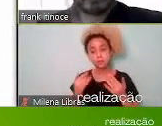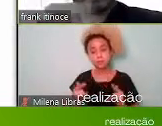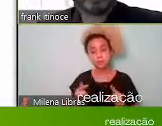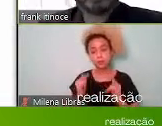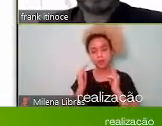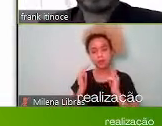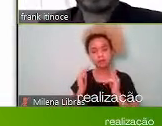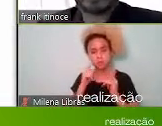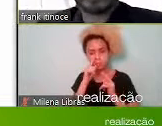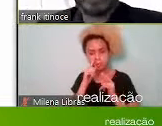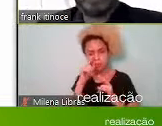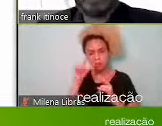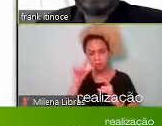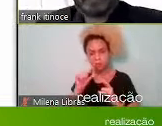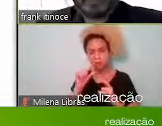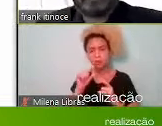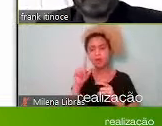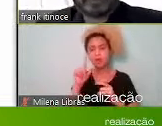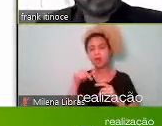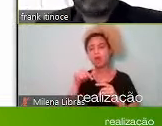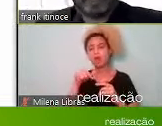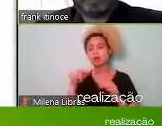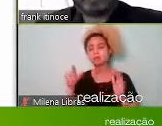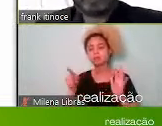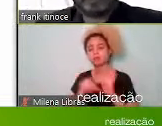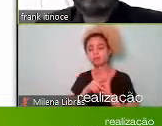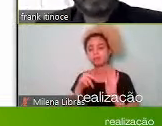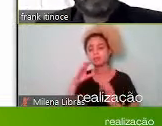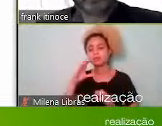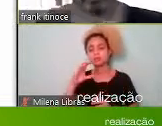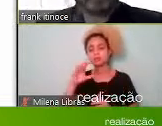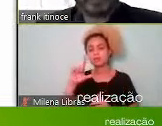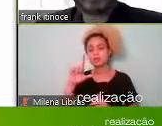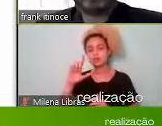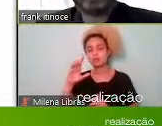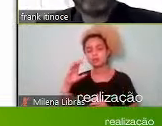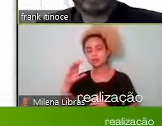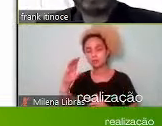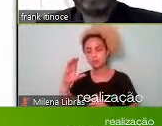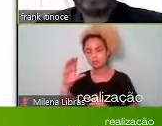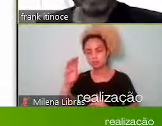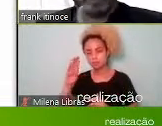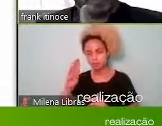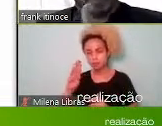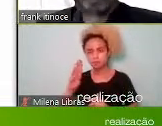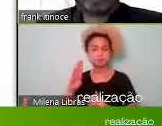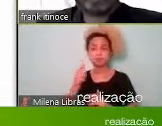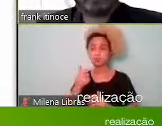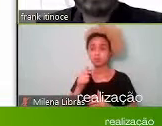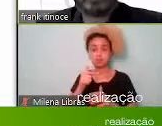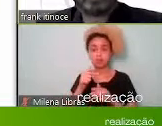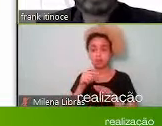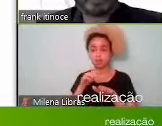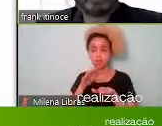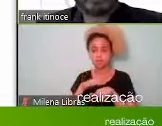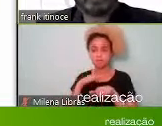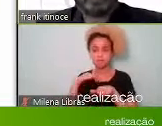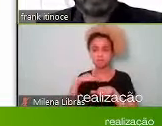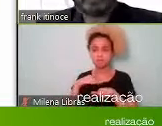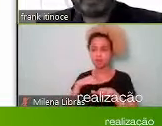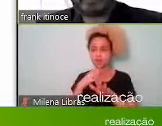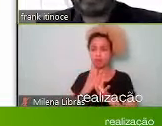eles foram para a categoria de CLCB. E qual que é a vantagem? Não pega mais fila. A pessoa preenche o formulário, apresenta uma ou